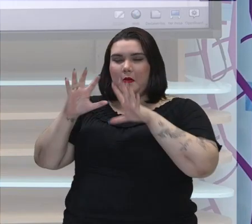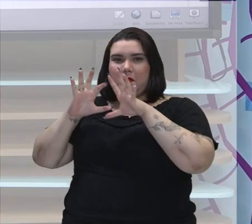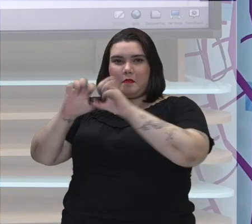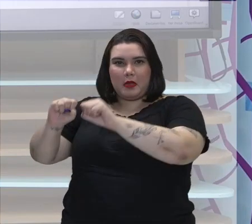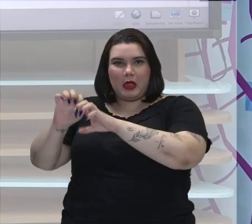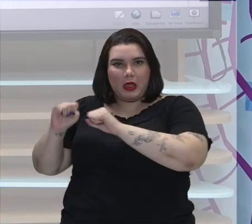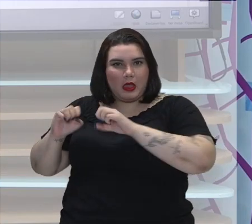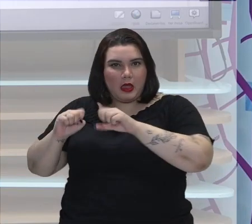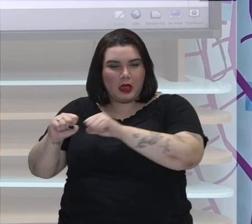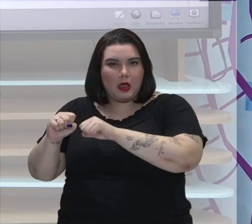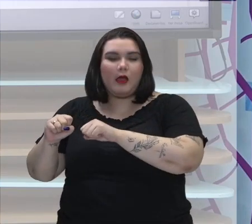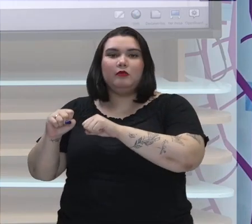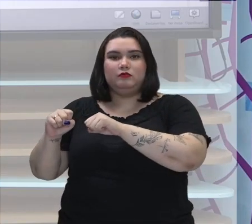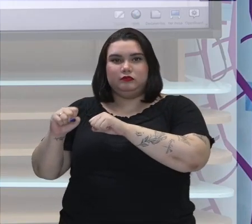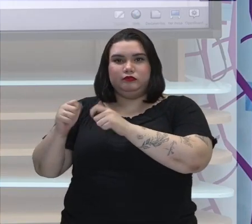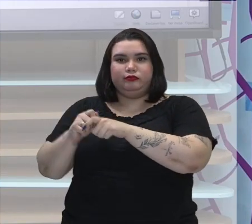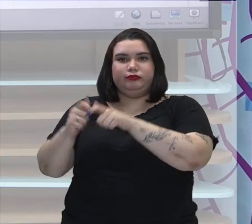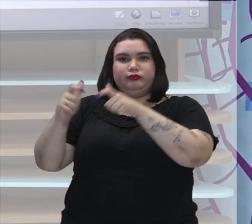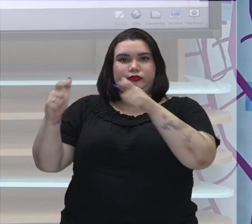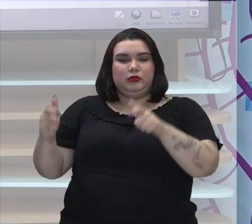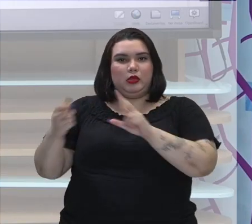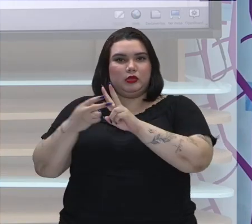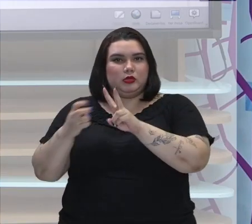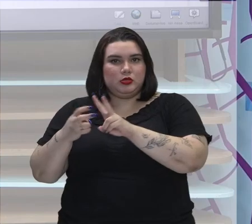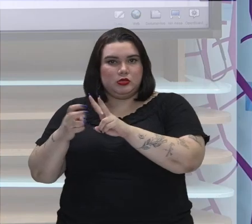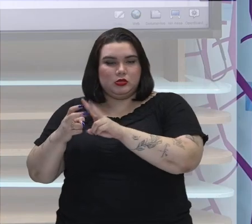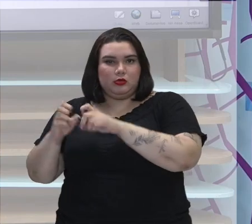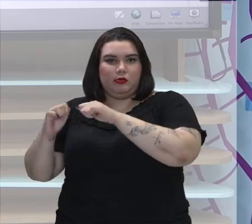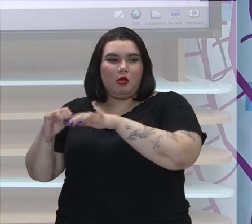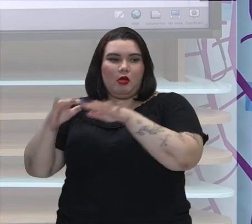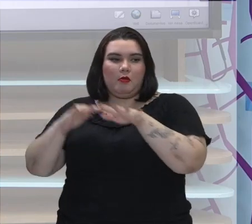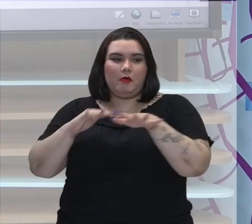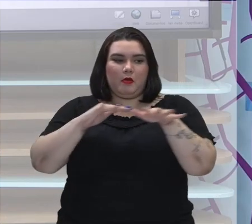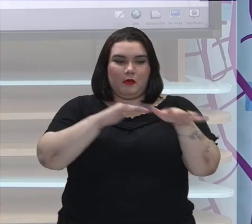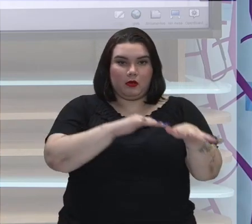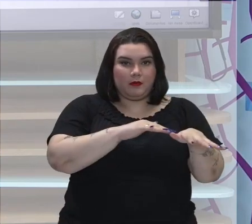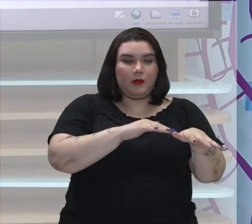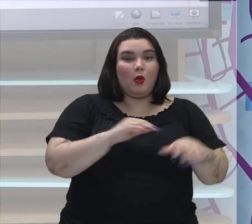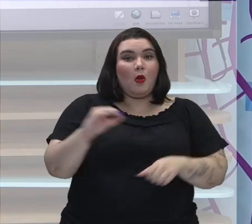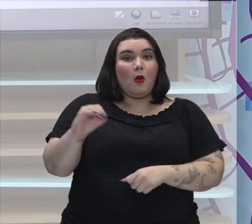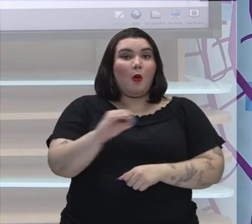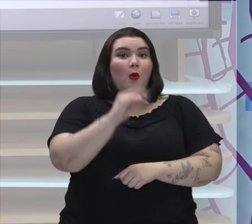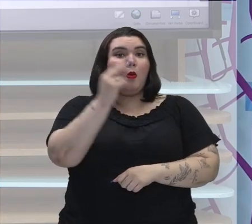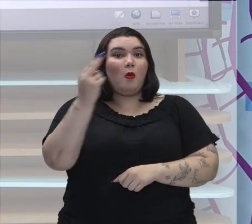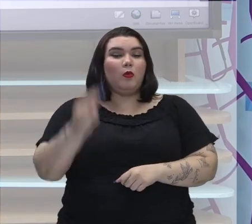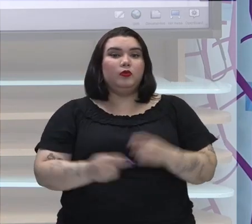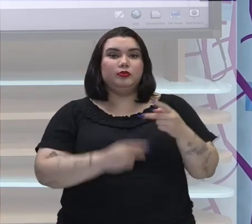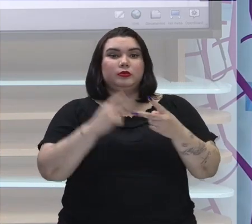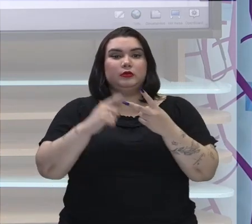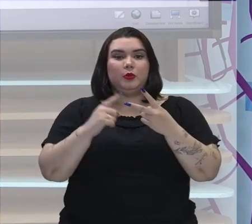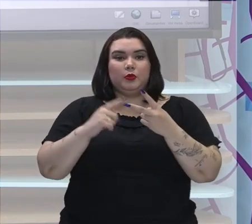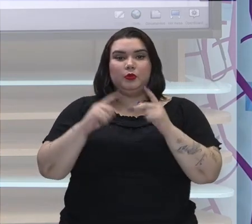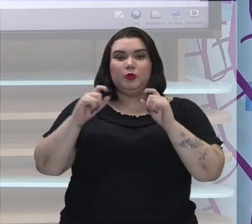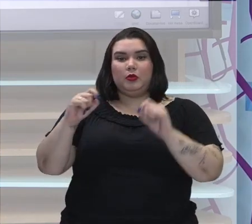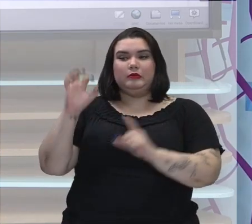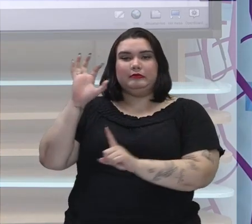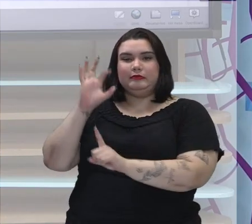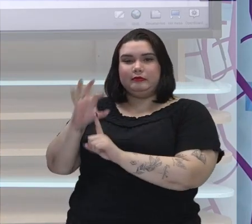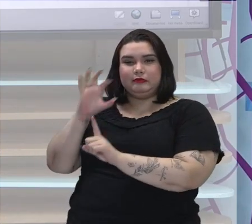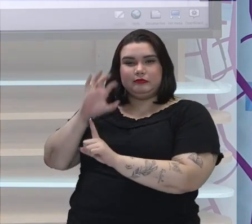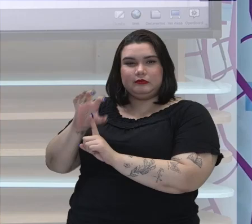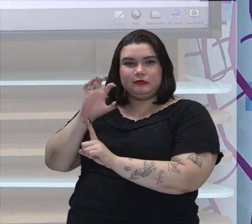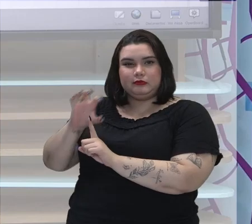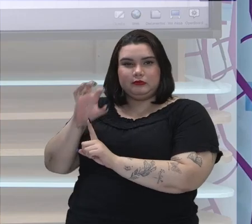guerras, ou você tem a coerção, né, a coerção desses povos